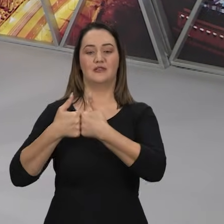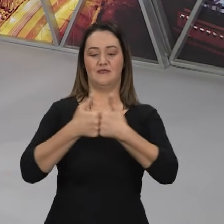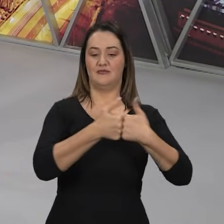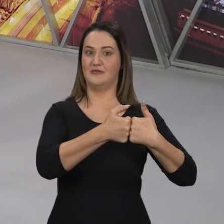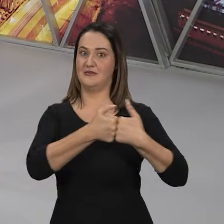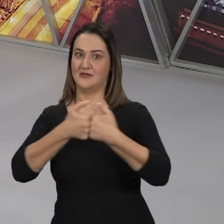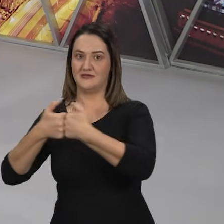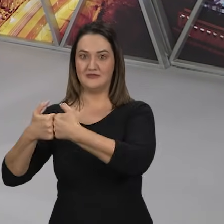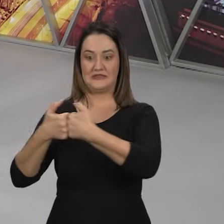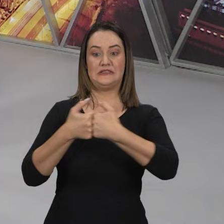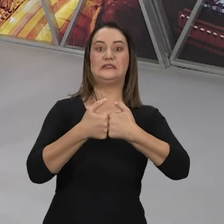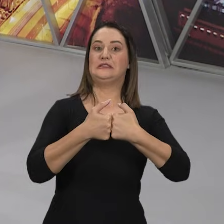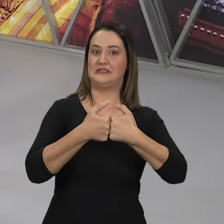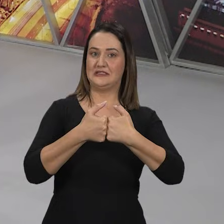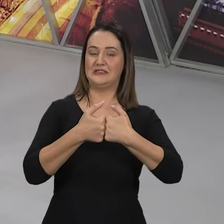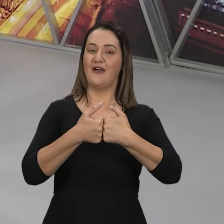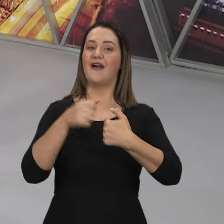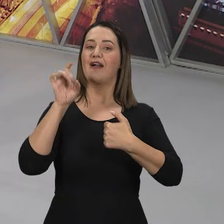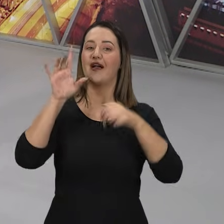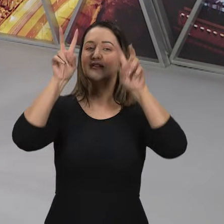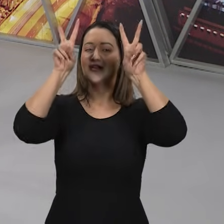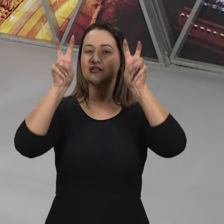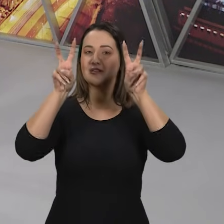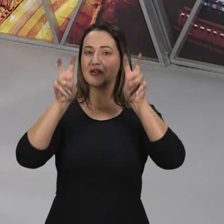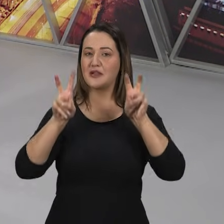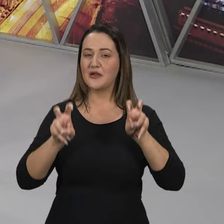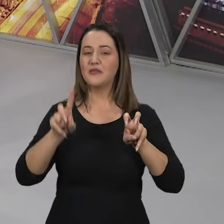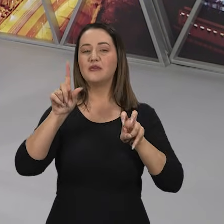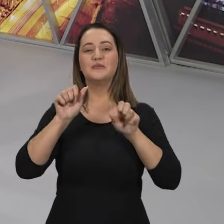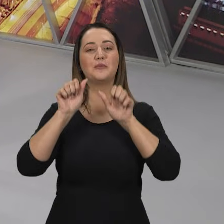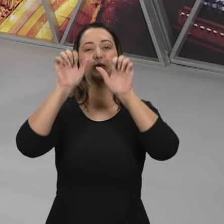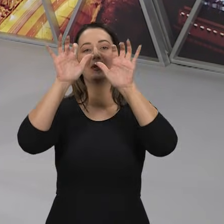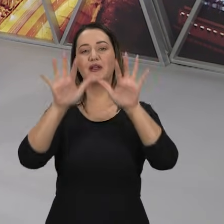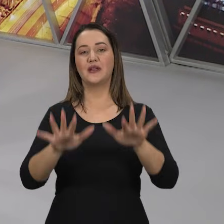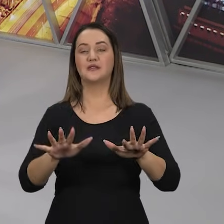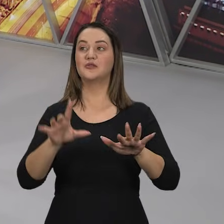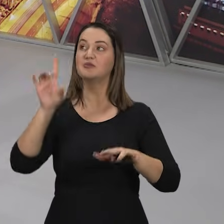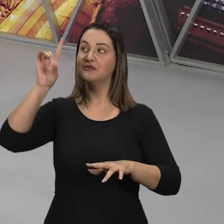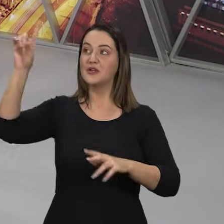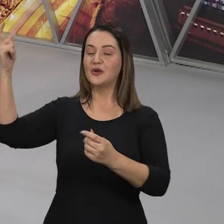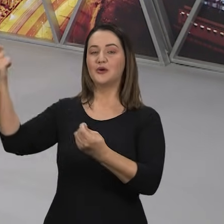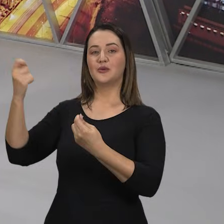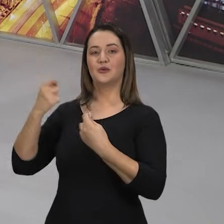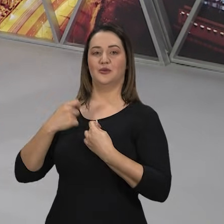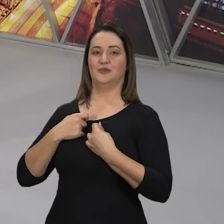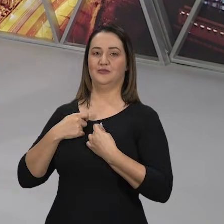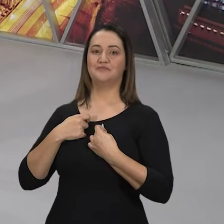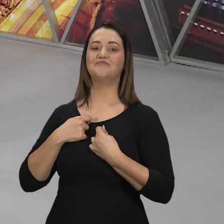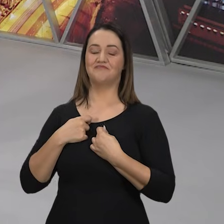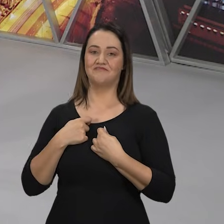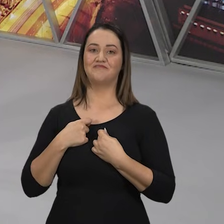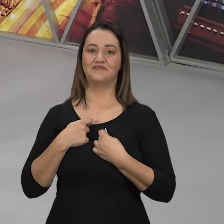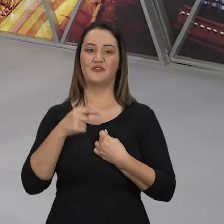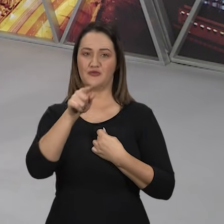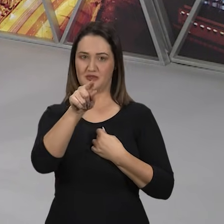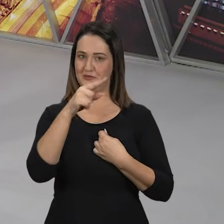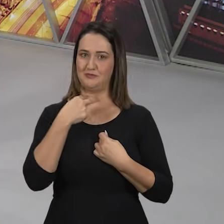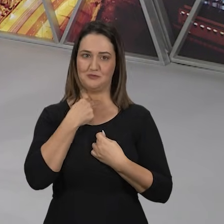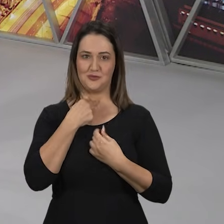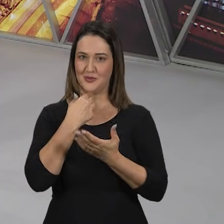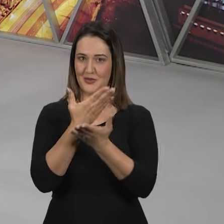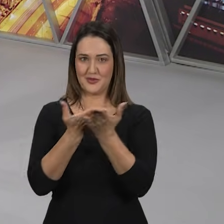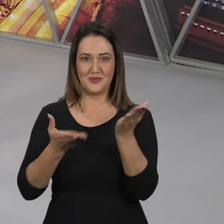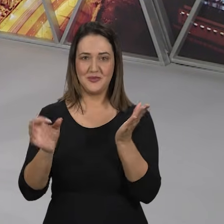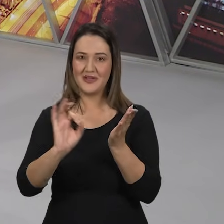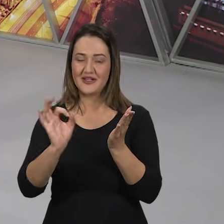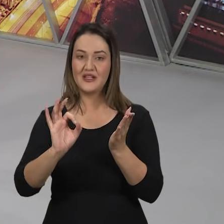Grande Conflito e cada tema tem sido uma bênção, uma inspiração de Deus para o nosso coração. E você